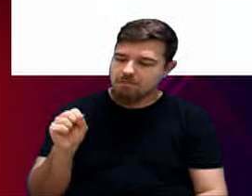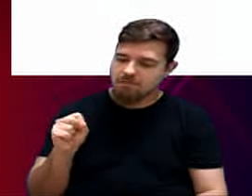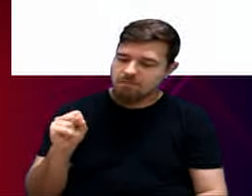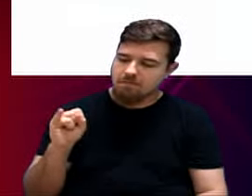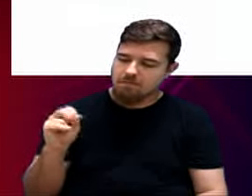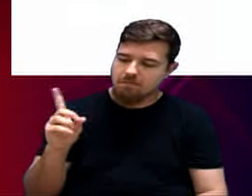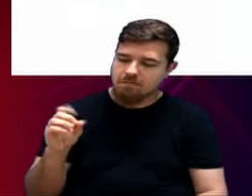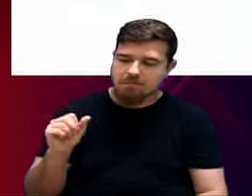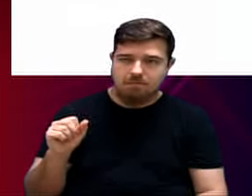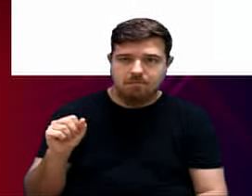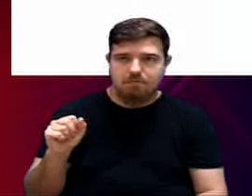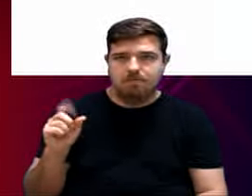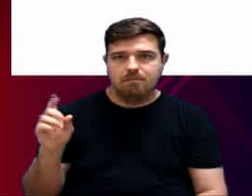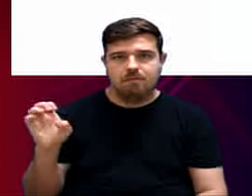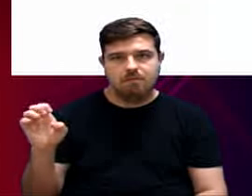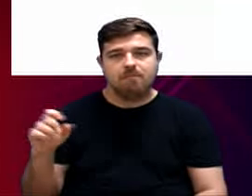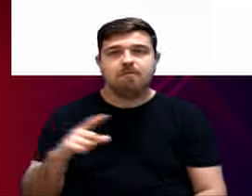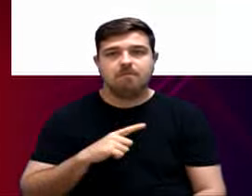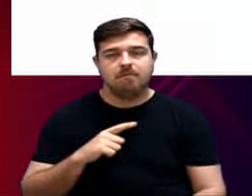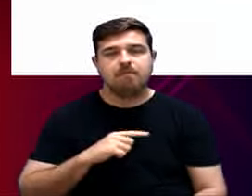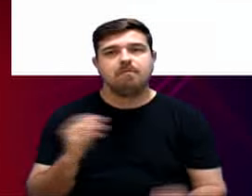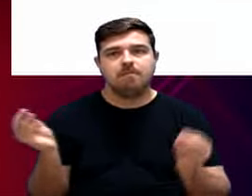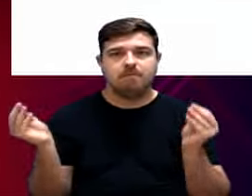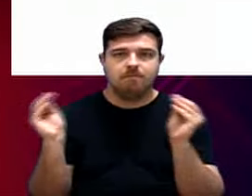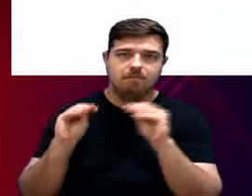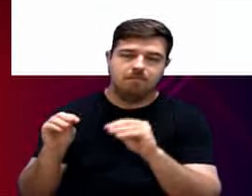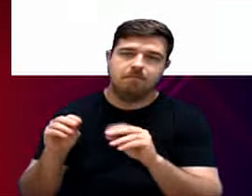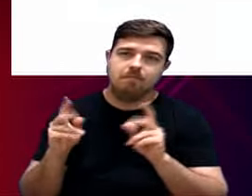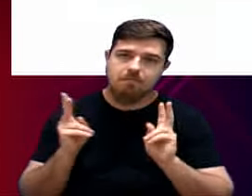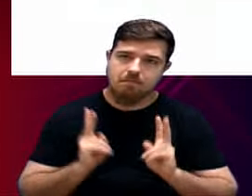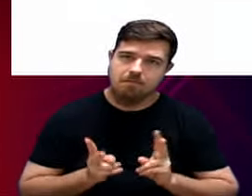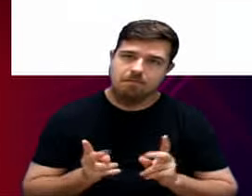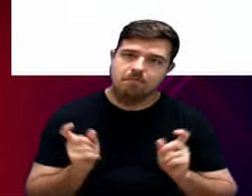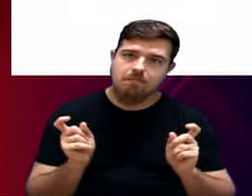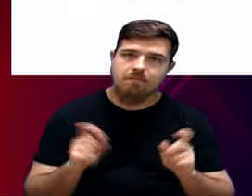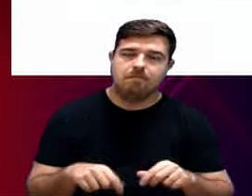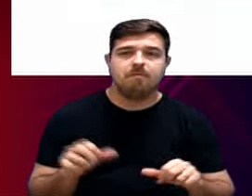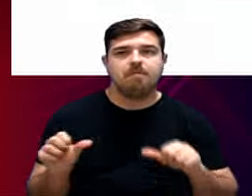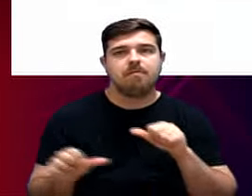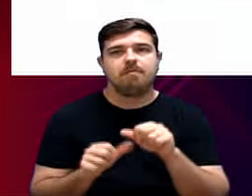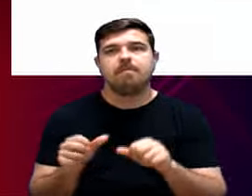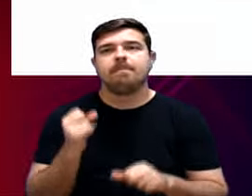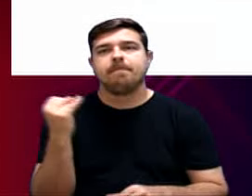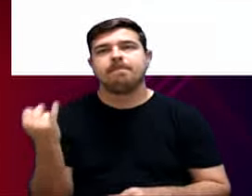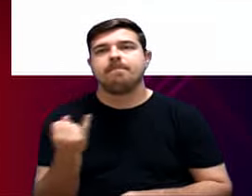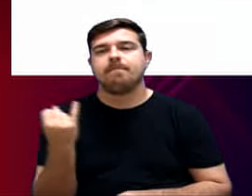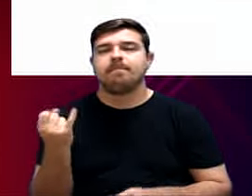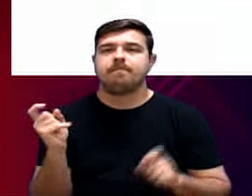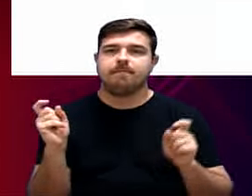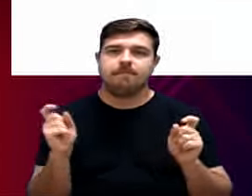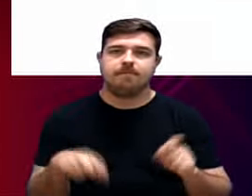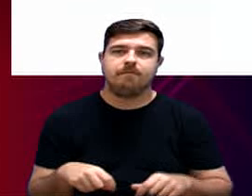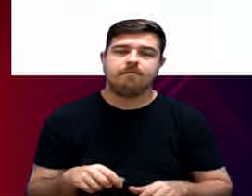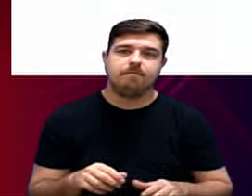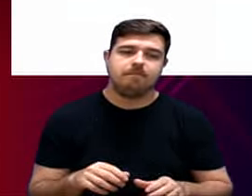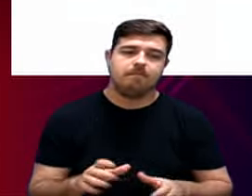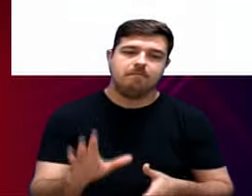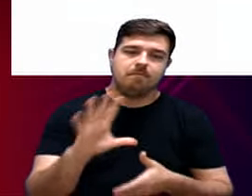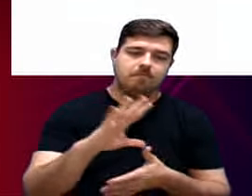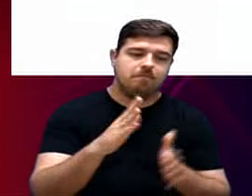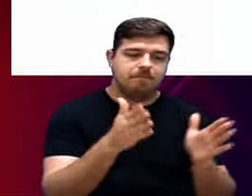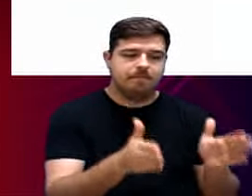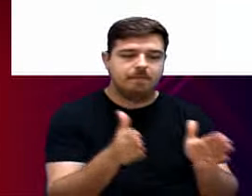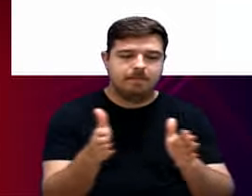por uma questão dela tá de fato eh trazendo a mudança significativa da zona de conservação